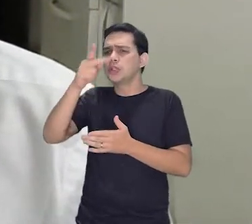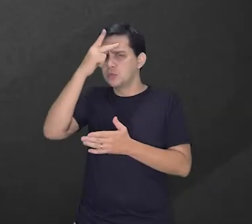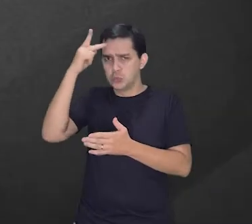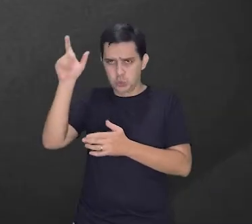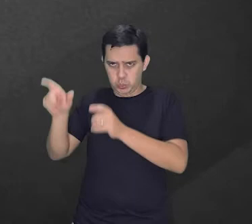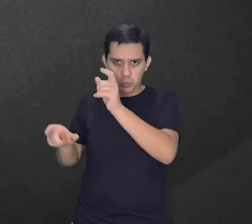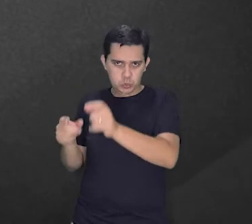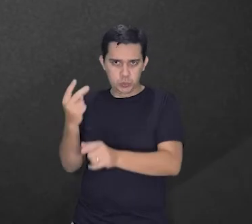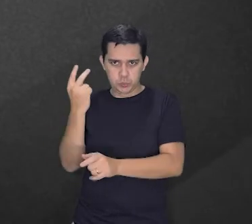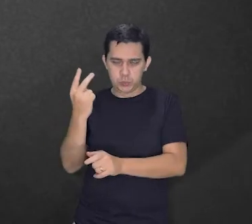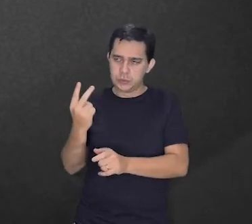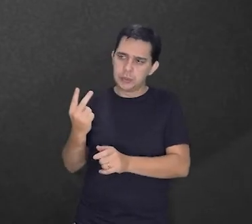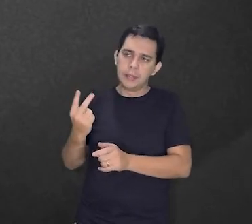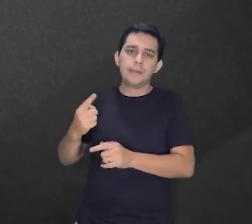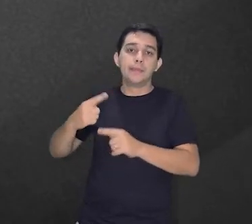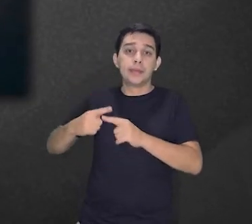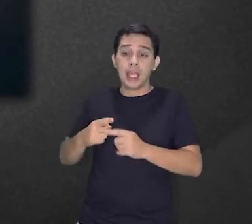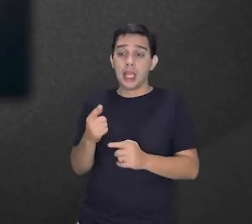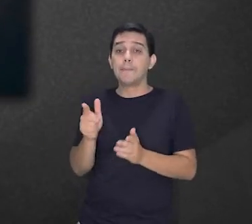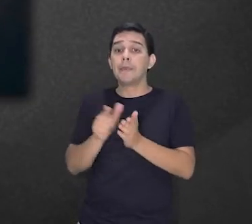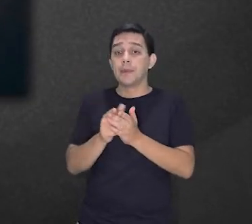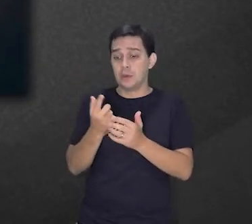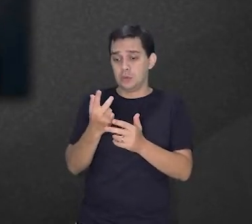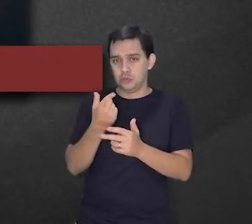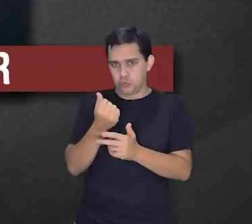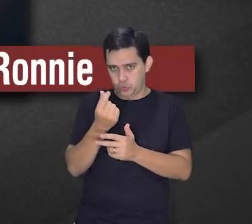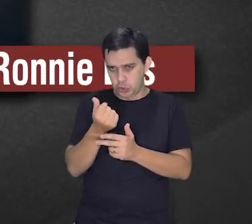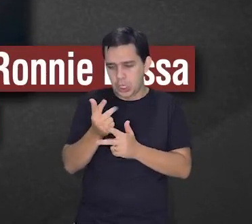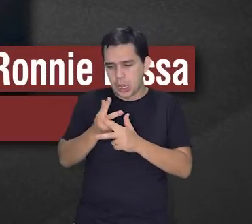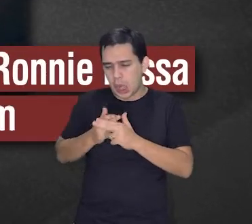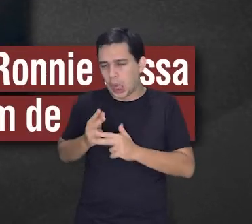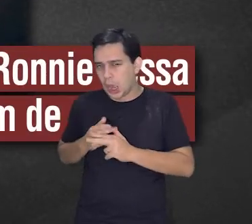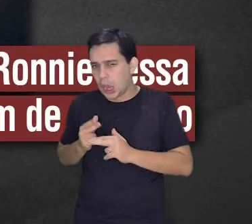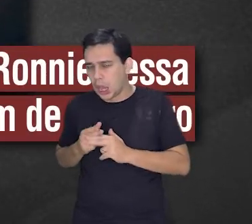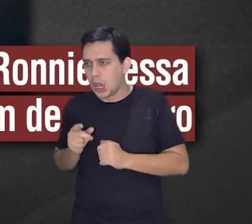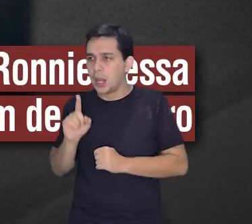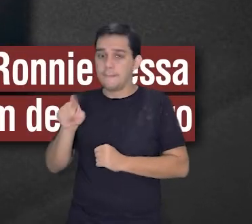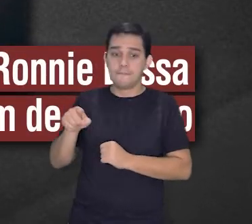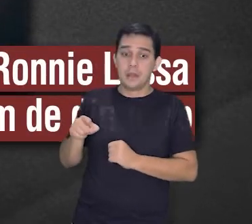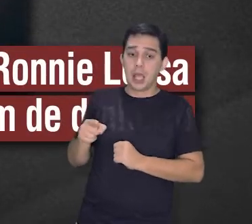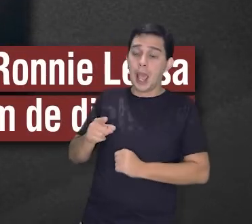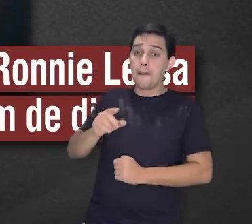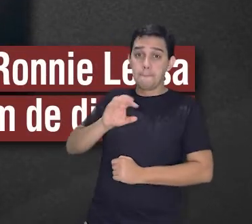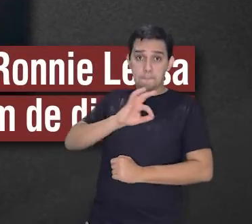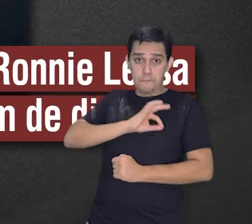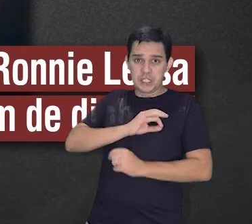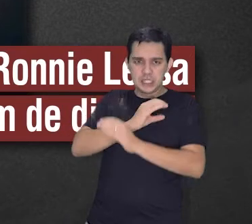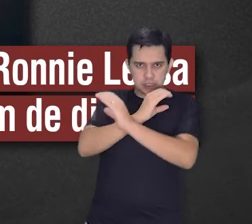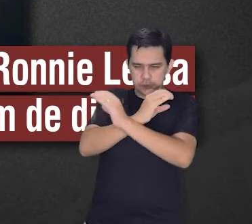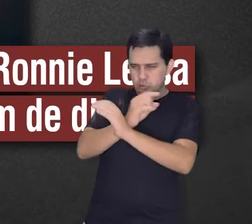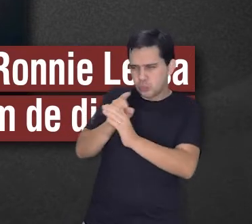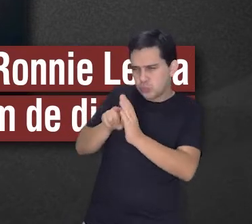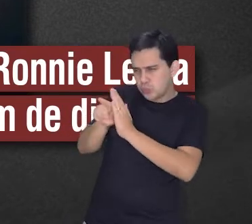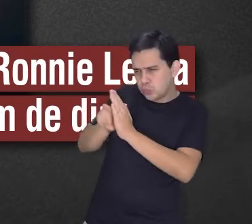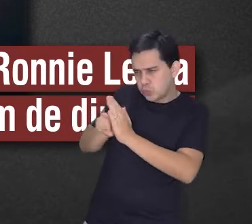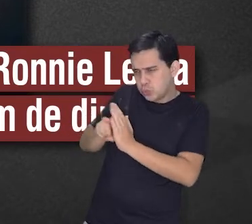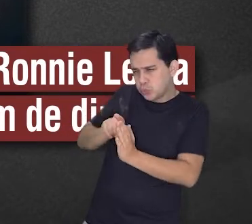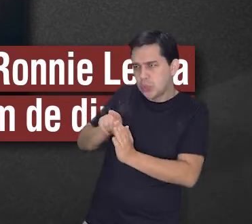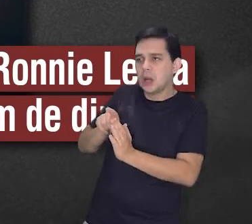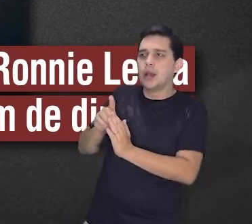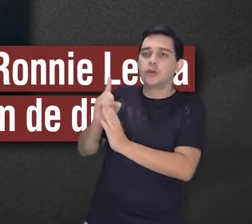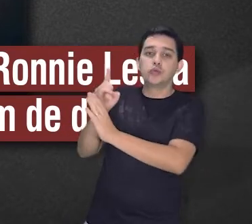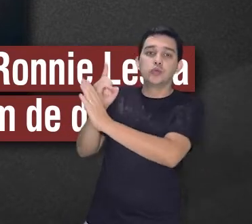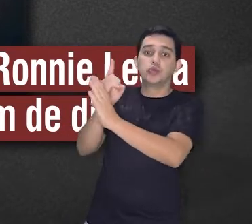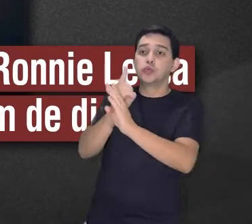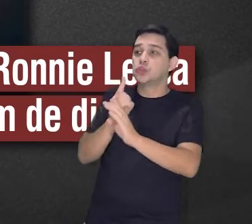dinheiro. Foi uma investigação iniciada pela Polícia Civil e essa investigação demonstrou uma movimentação financeira